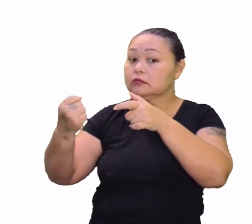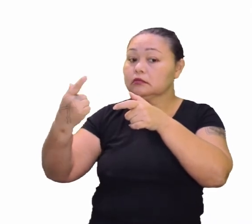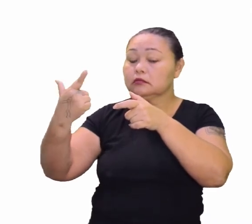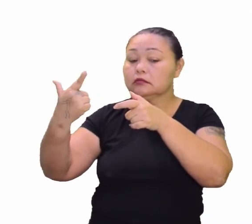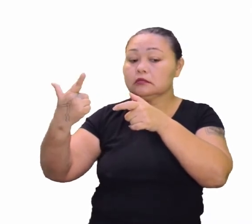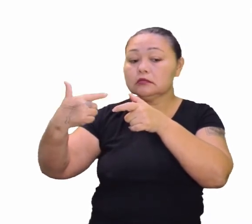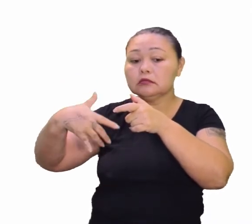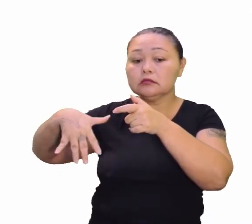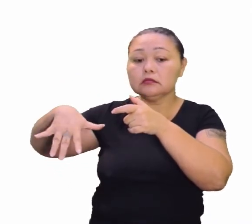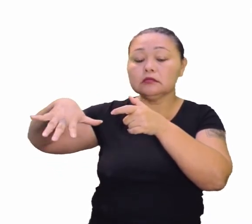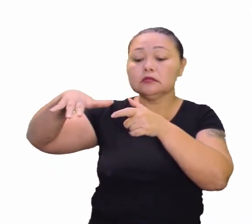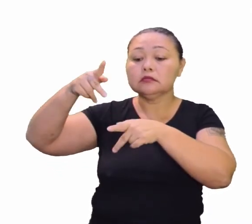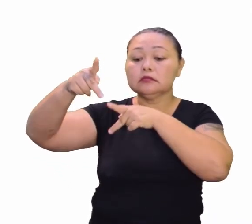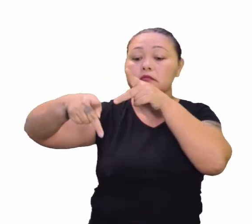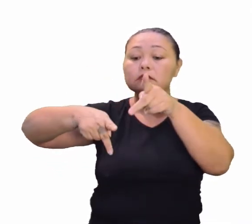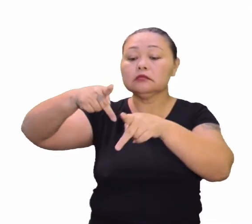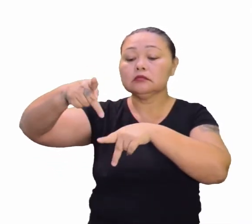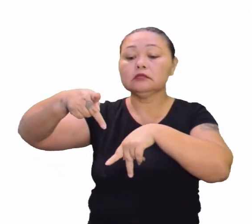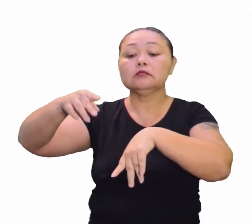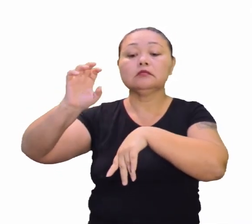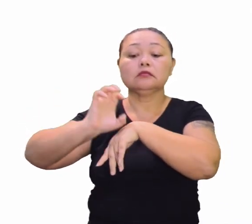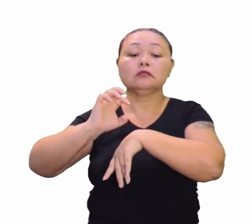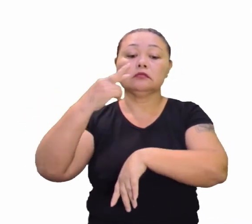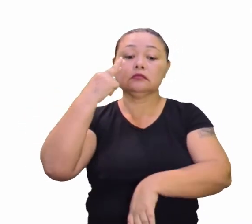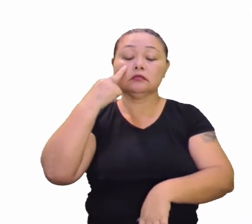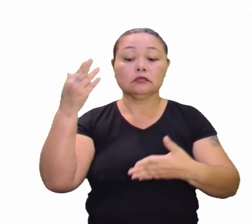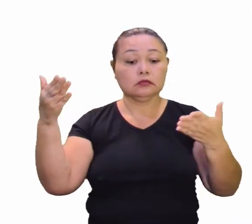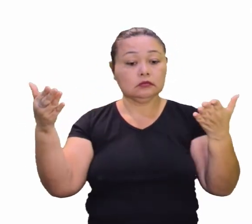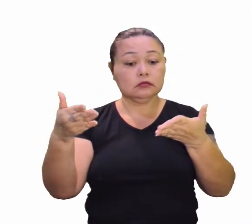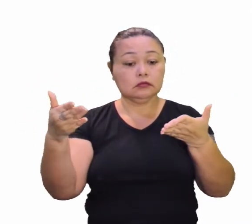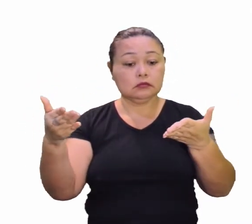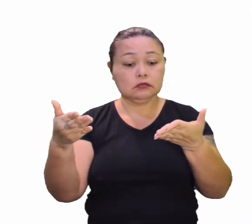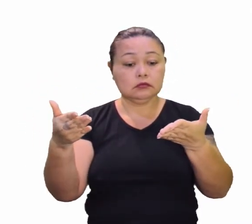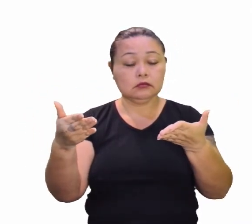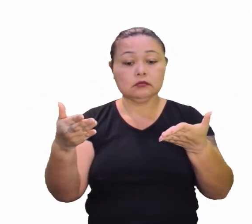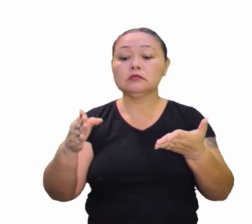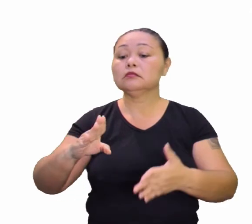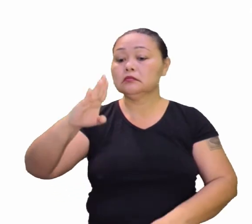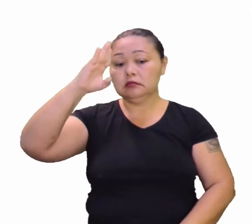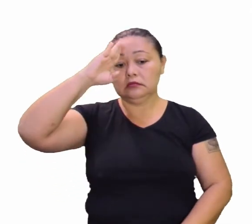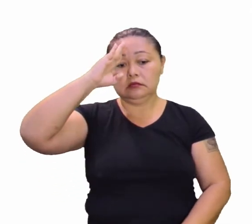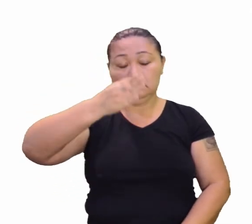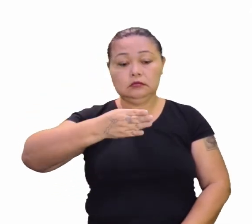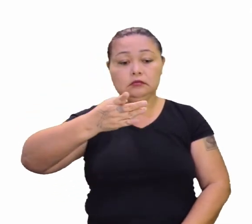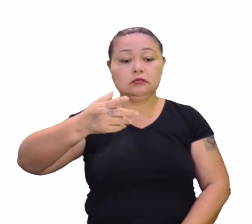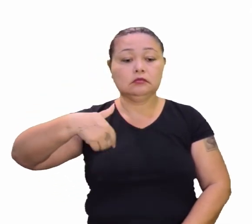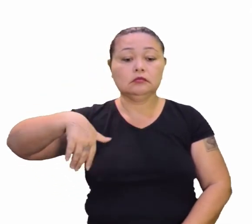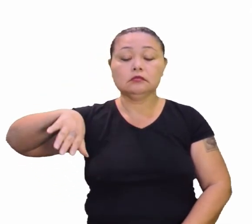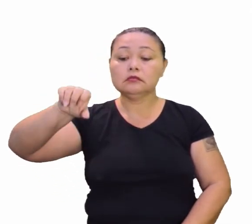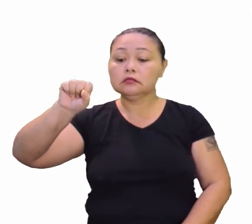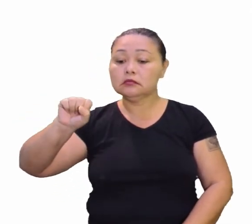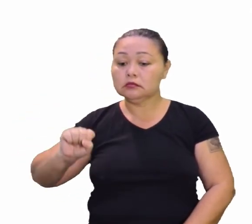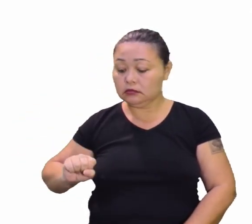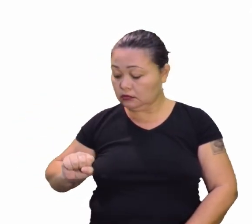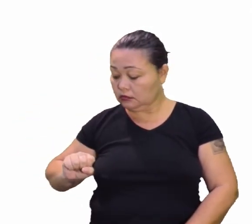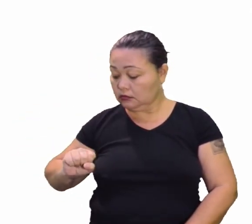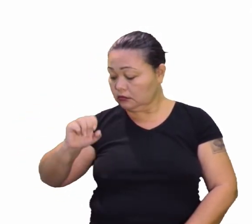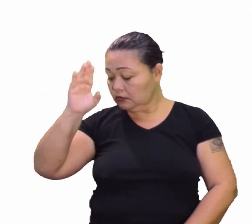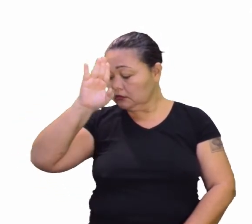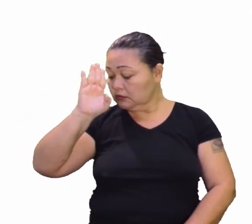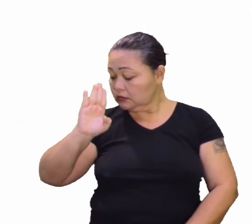absurdo da população de Rondônia. Agora, essa migração, principalmente aqui do sul do